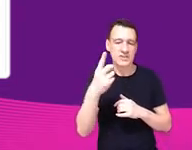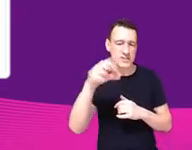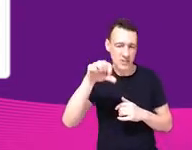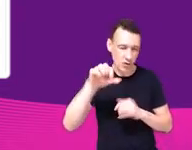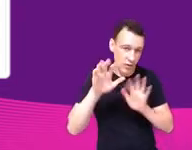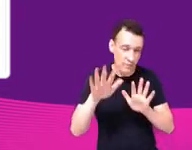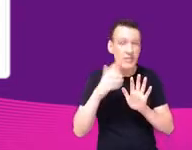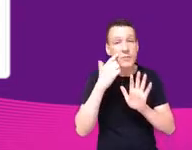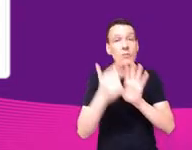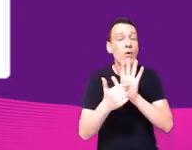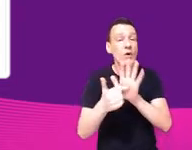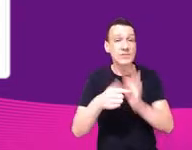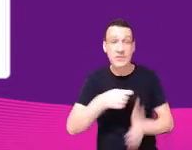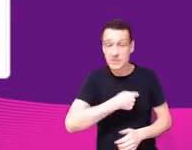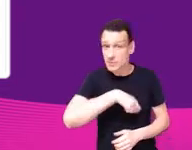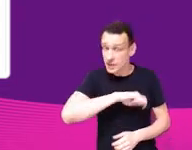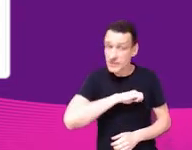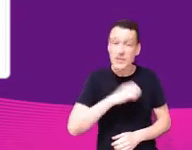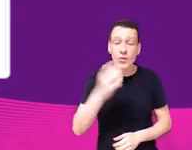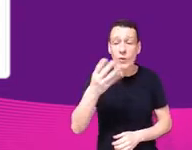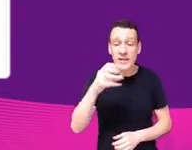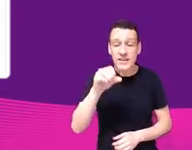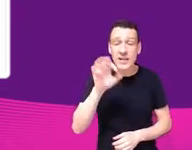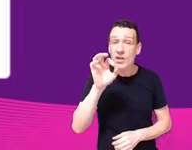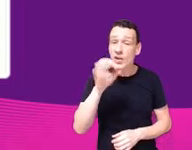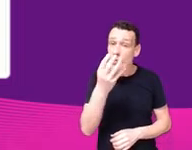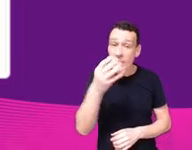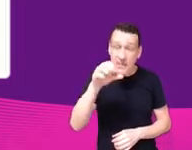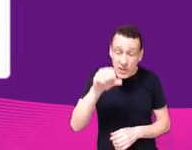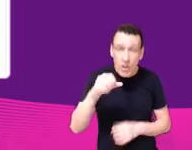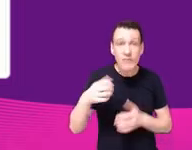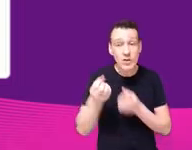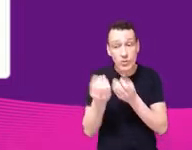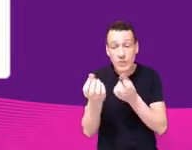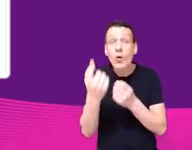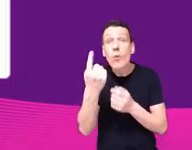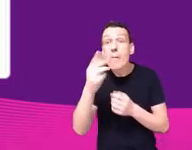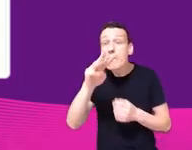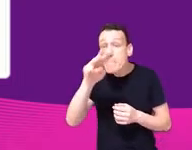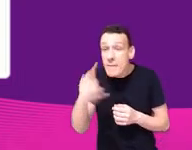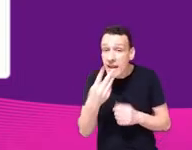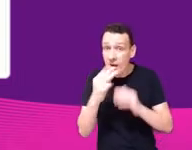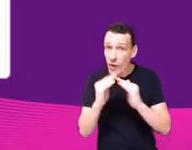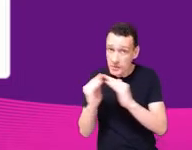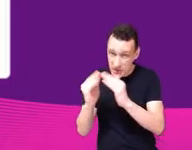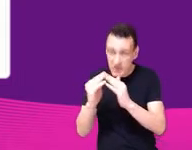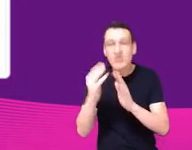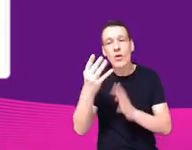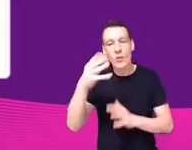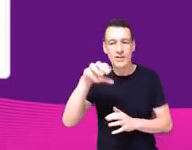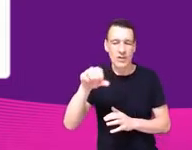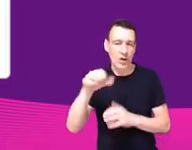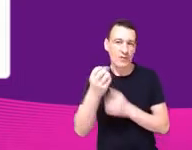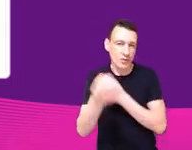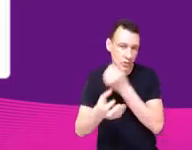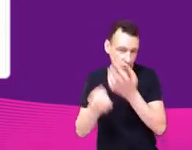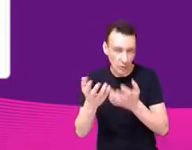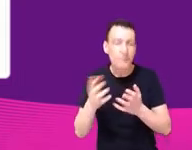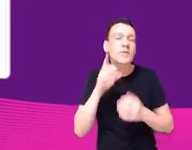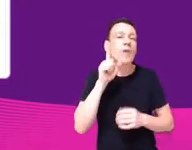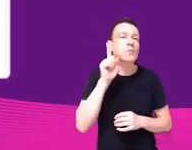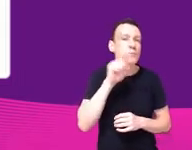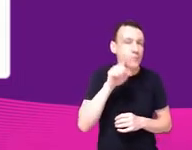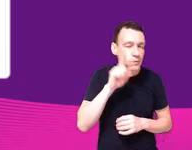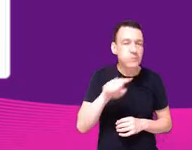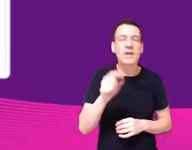com 49 doadores por milhão de habitantes por ano, e os Estados Unidos ali no segundo lugar, com